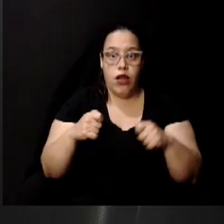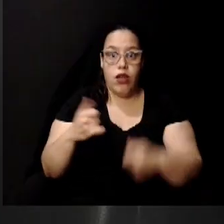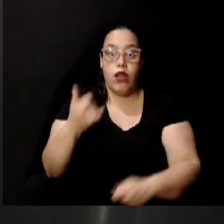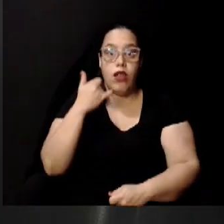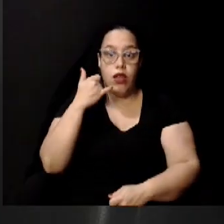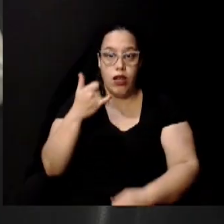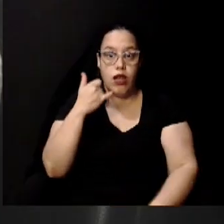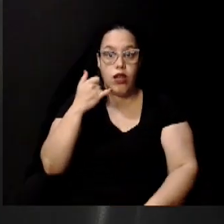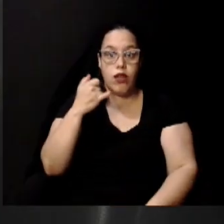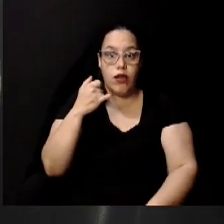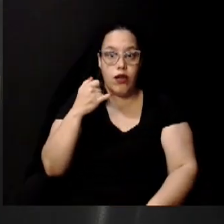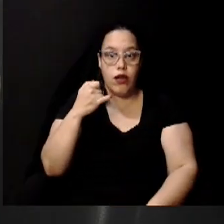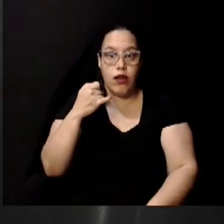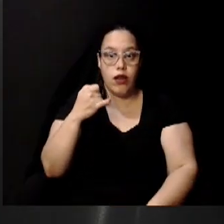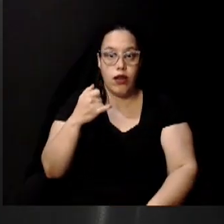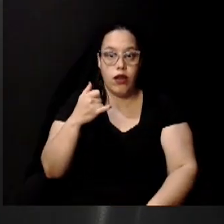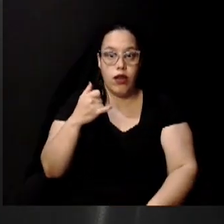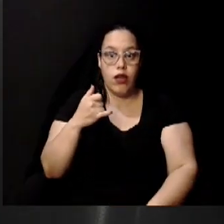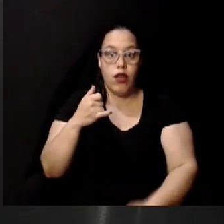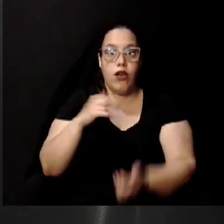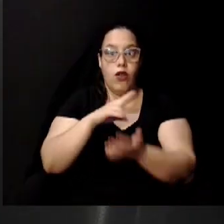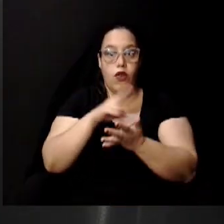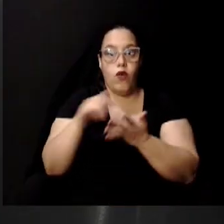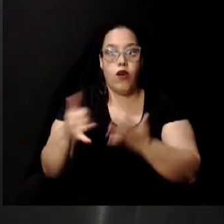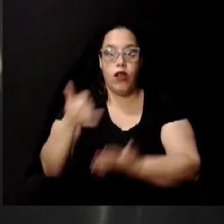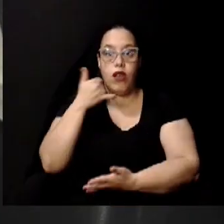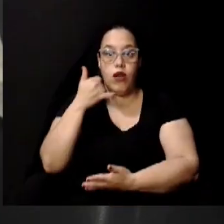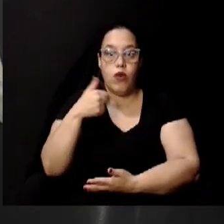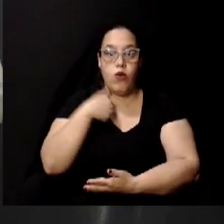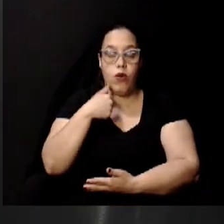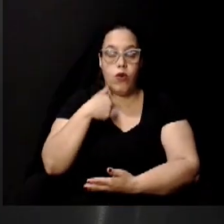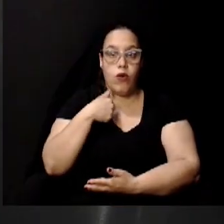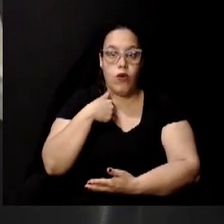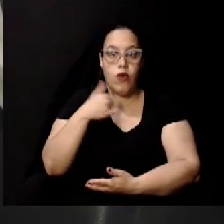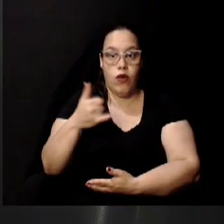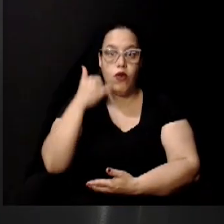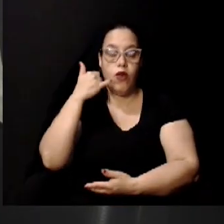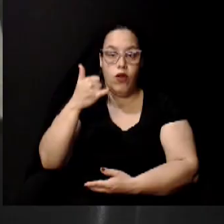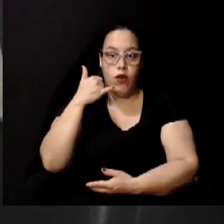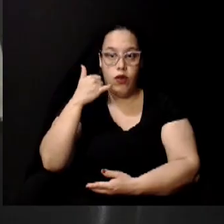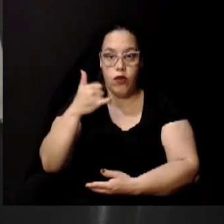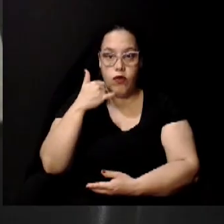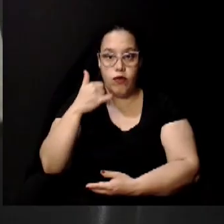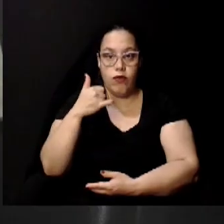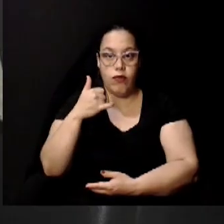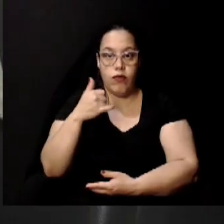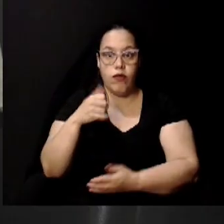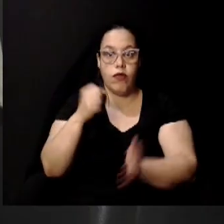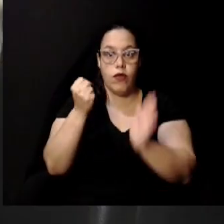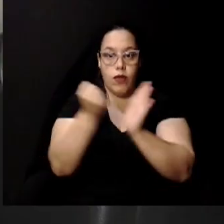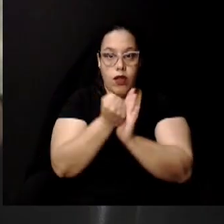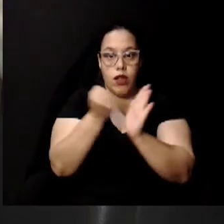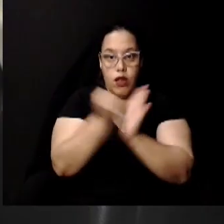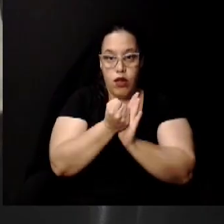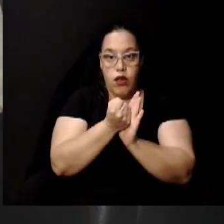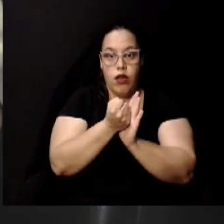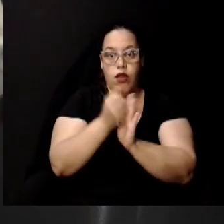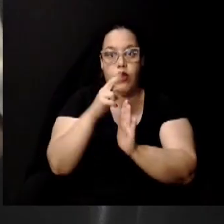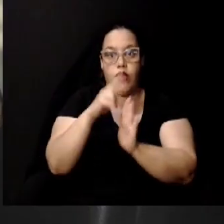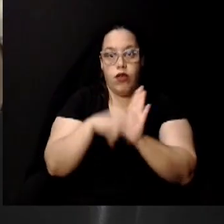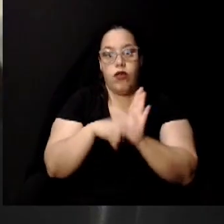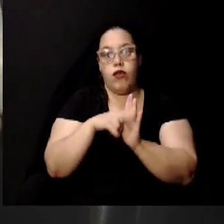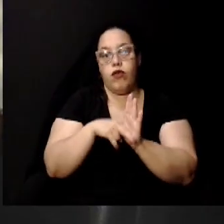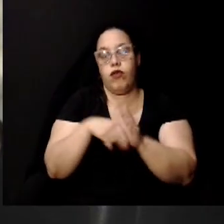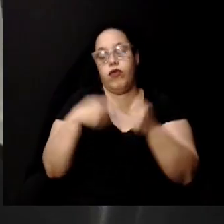Bombeiros, chamamos várias vezes. Eu estando lá, chamei várias vezes e registrei a ocorrência. Você precisa